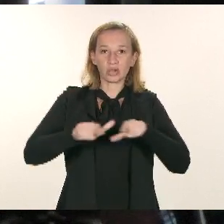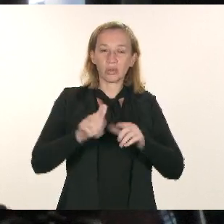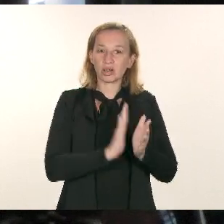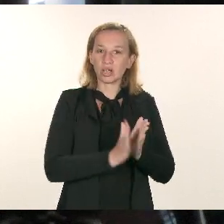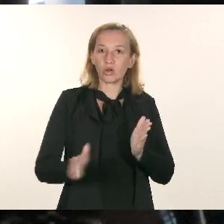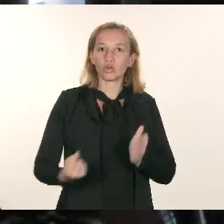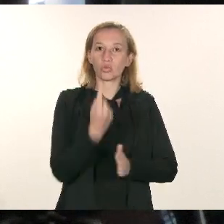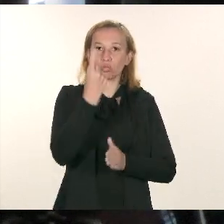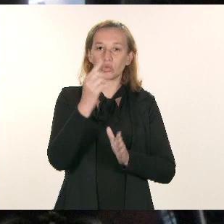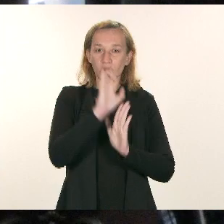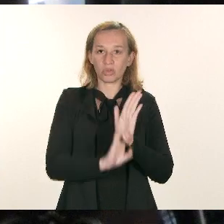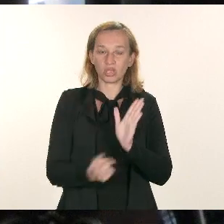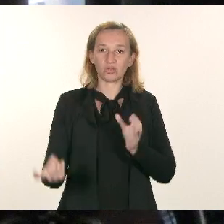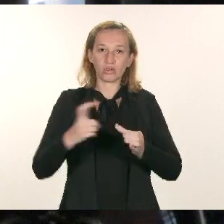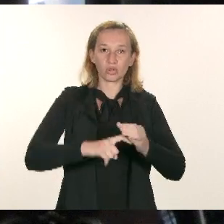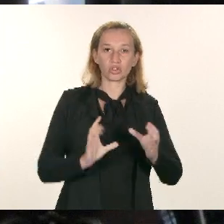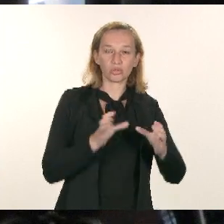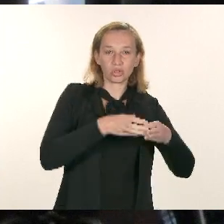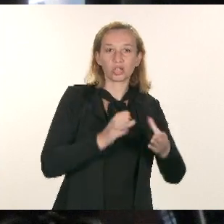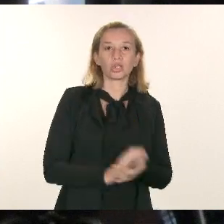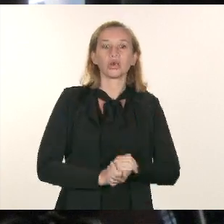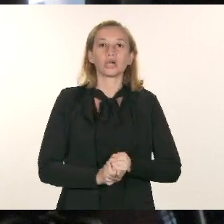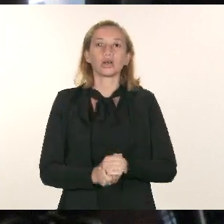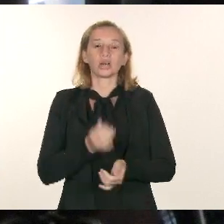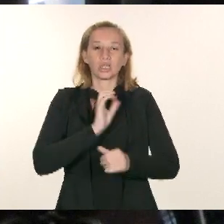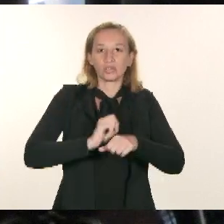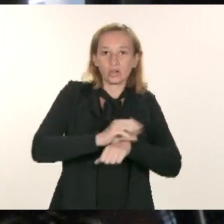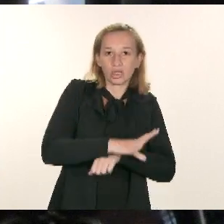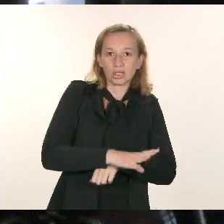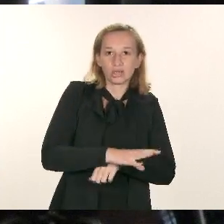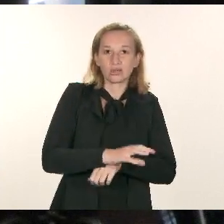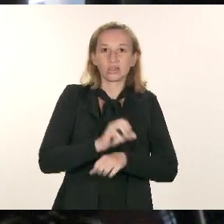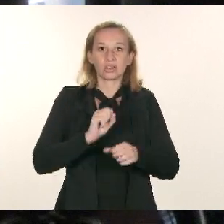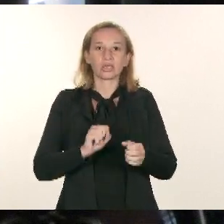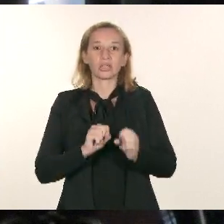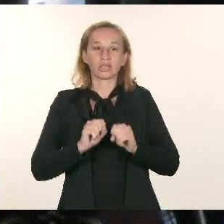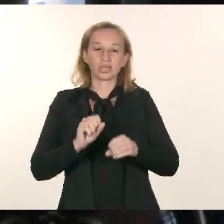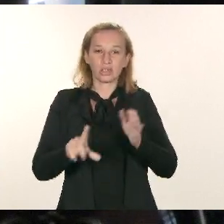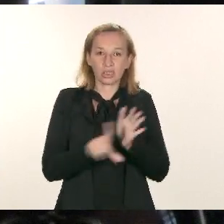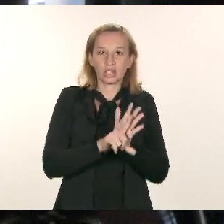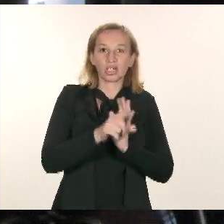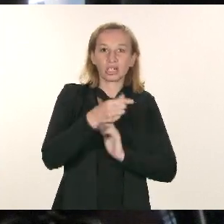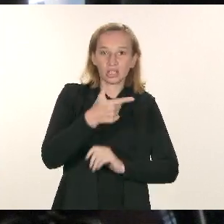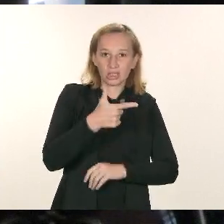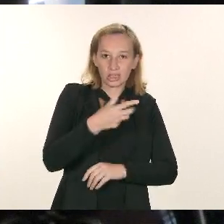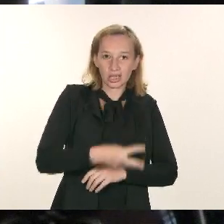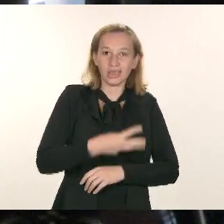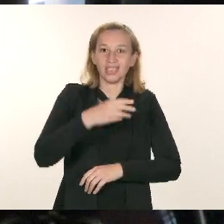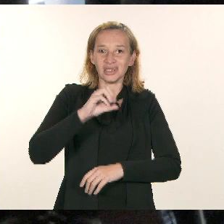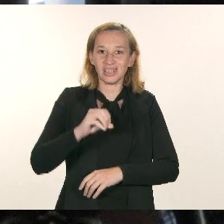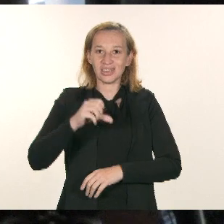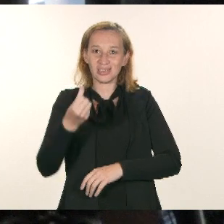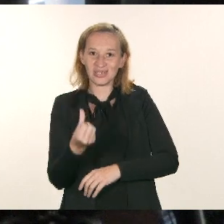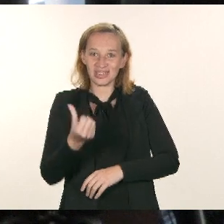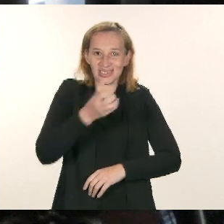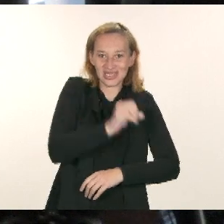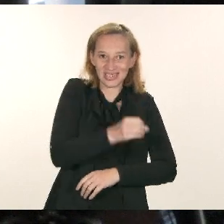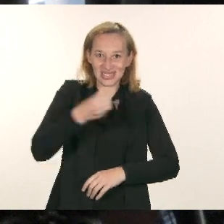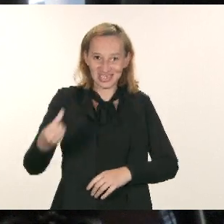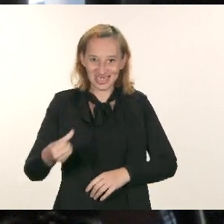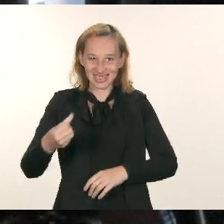recebeu uma emenda e retorna às comissões. Indicação Legislativa 306/2020, de autoria do deputado Flávio Serafini, que solicita